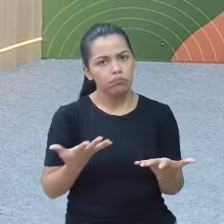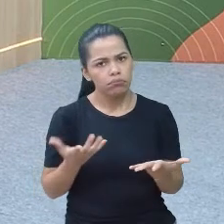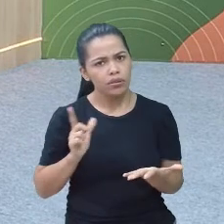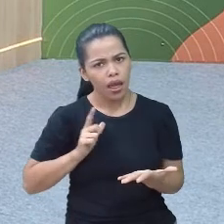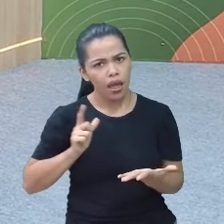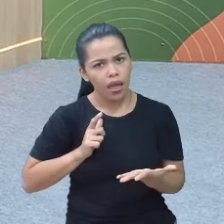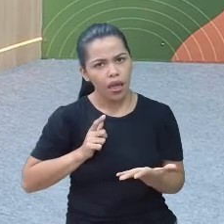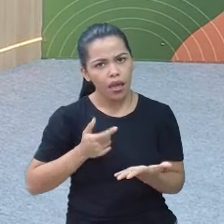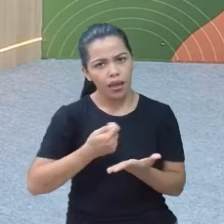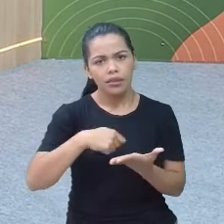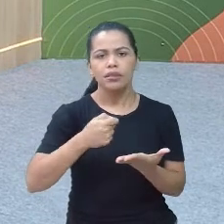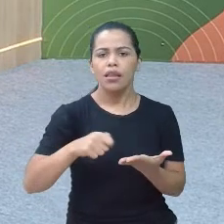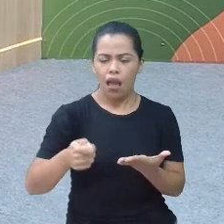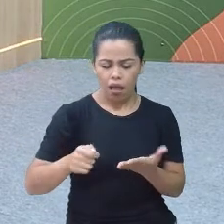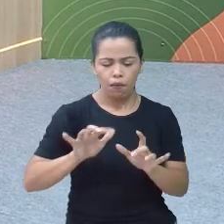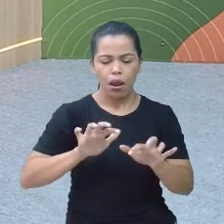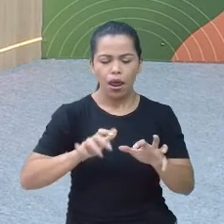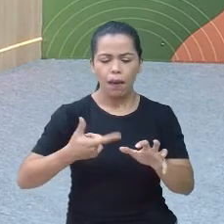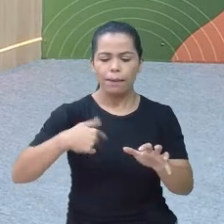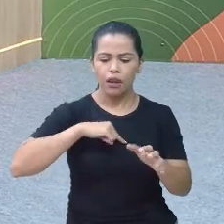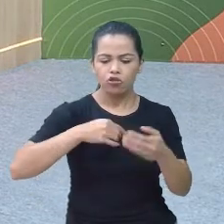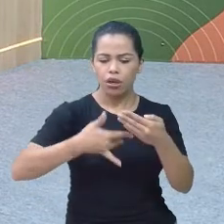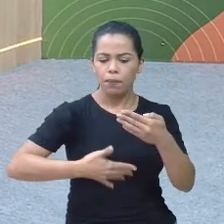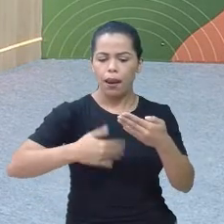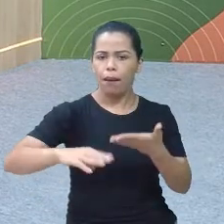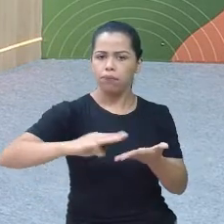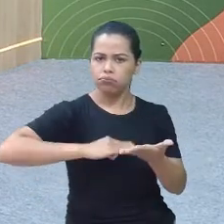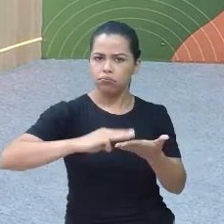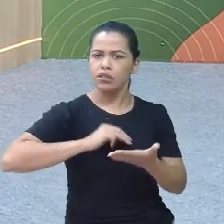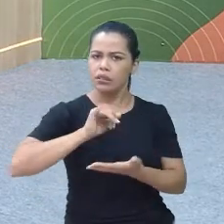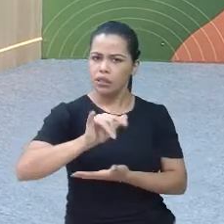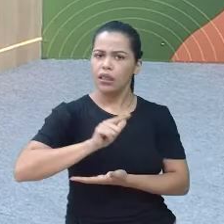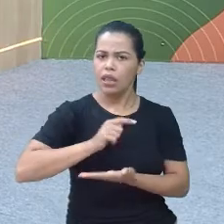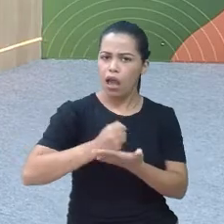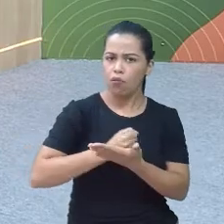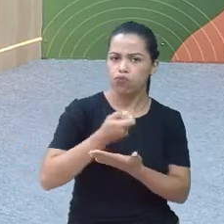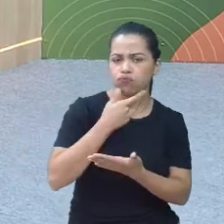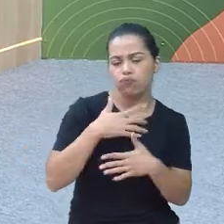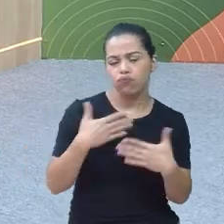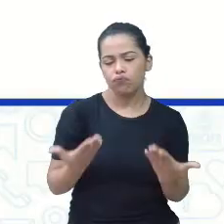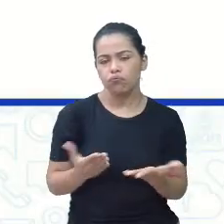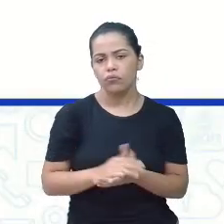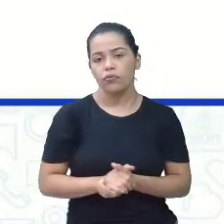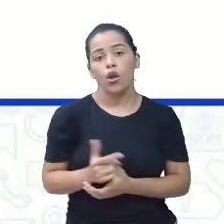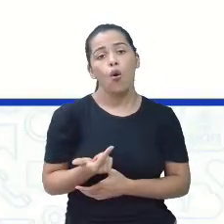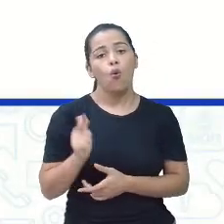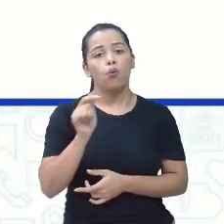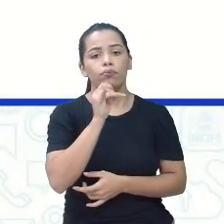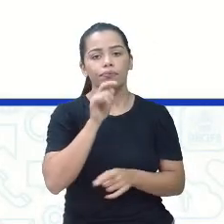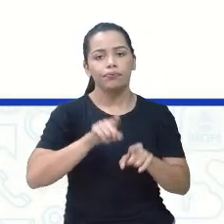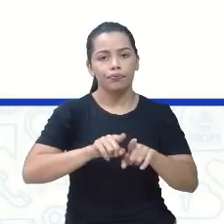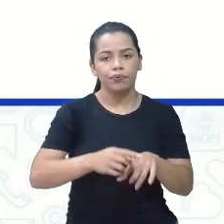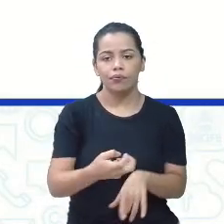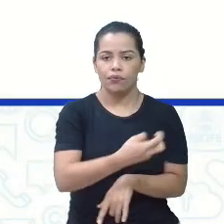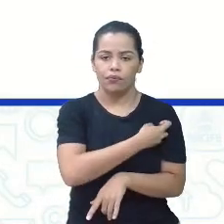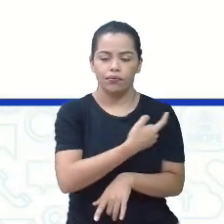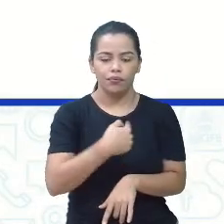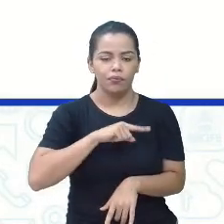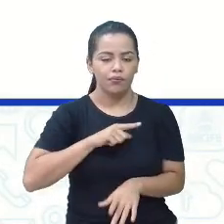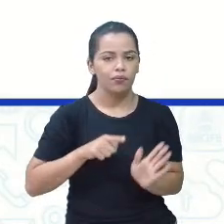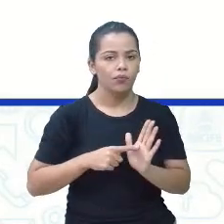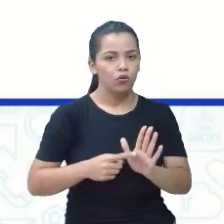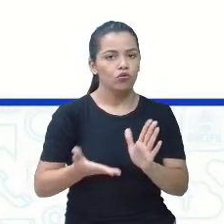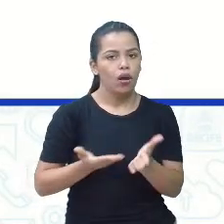consegue descobrir algum desse tipo de medicamento, tá certo? O outro exemplo são as vacinas, como a gente trouxe no início, né? Ou seja, se